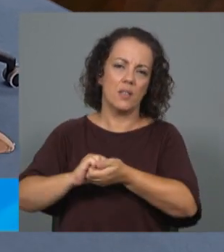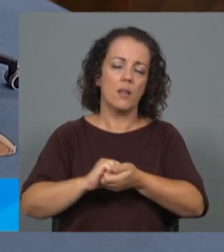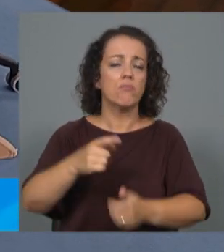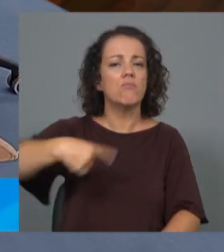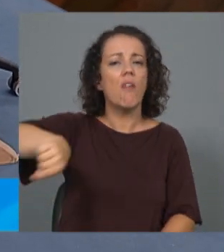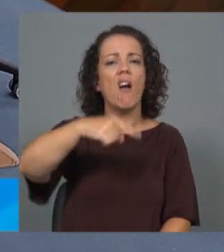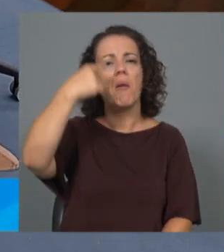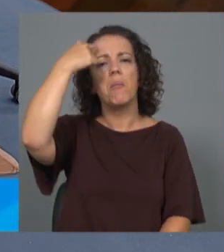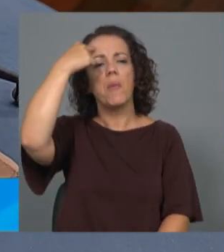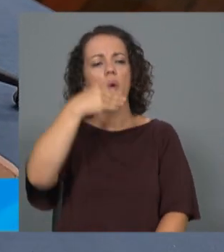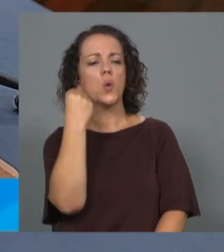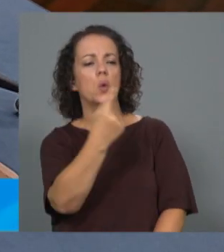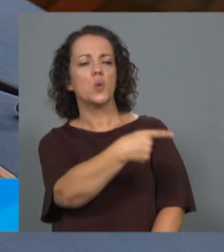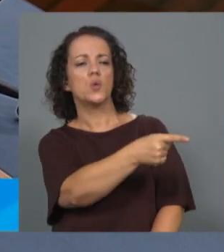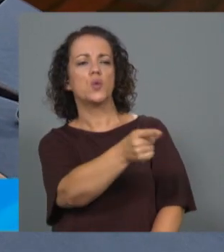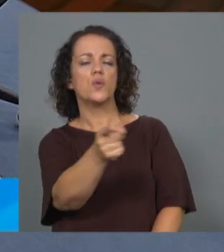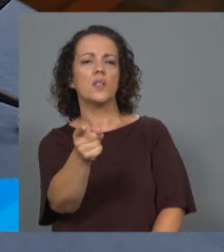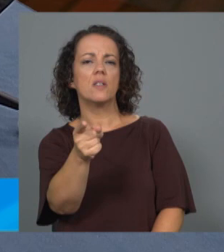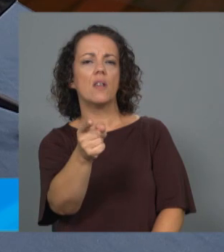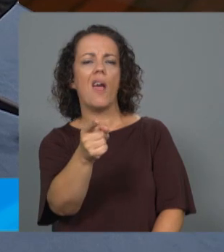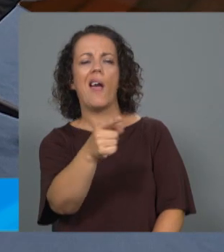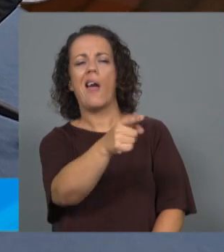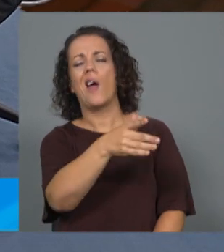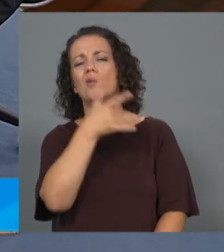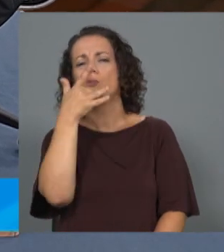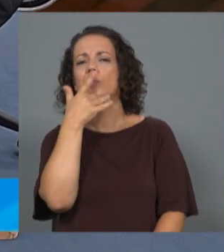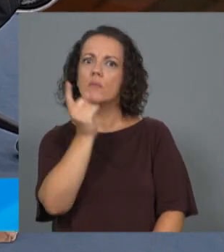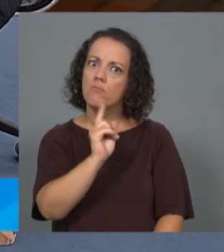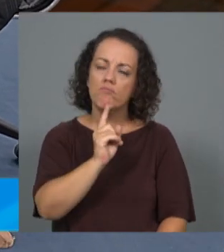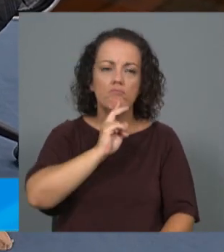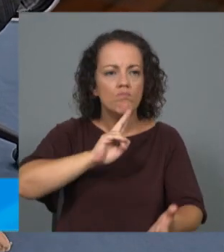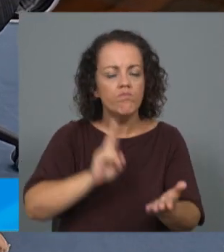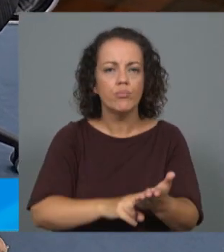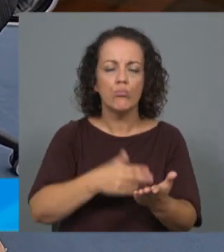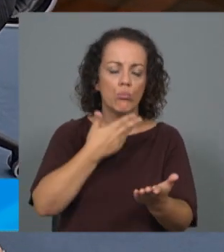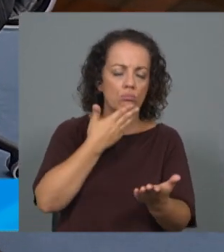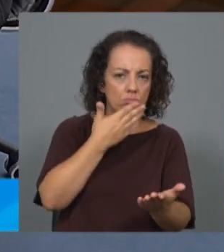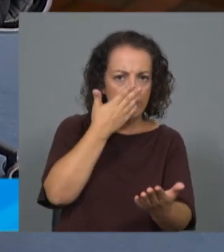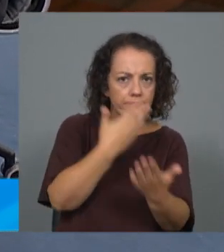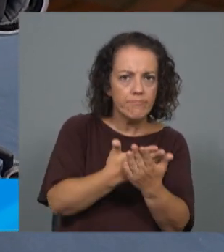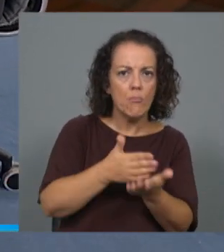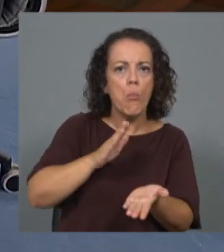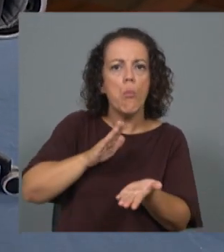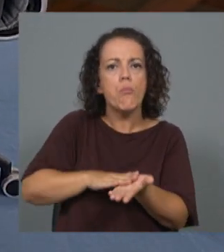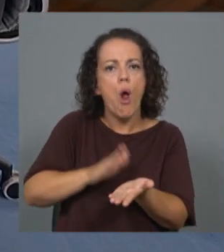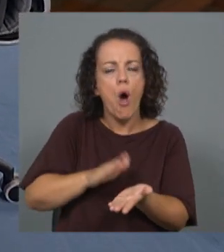juventude tem de genuinidade, do testemunho genuíno. Porque se